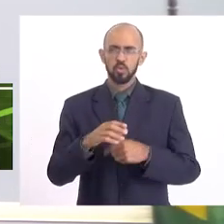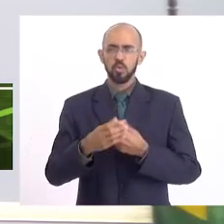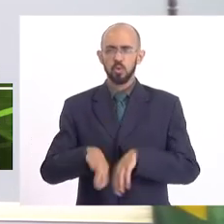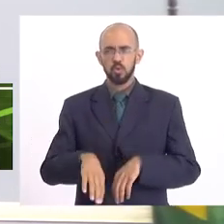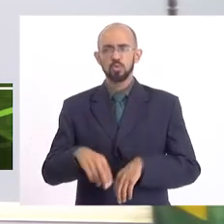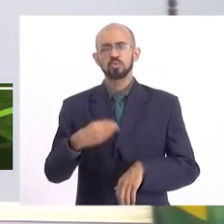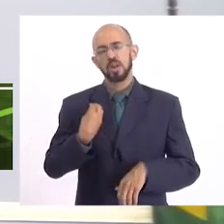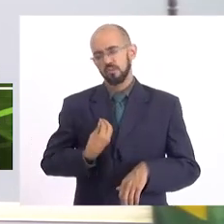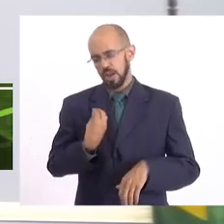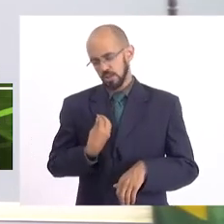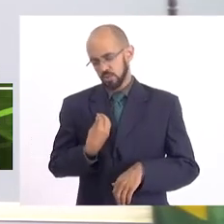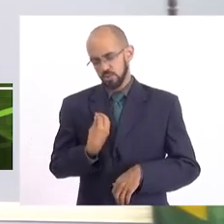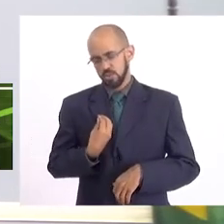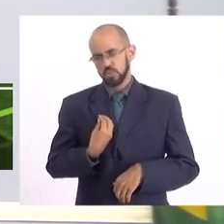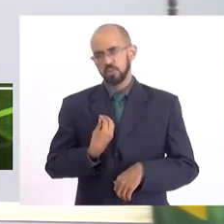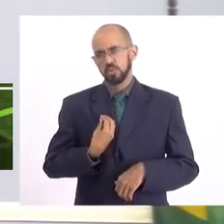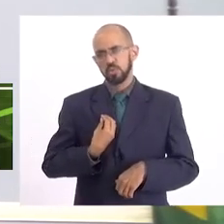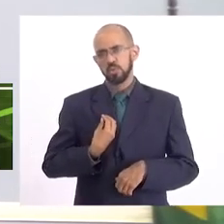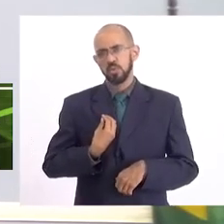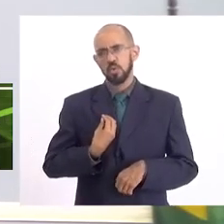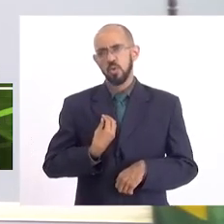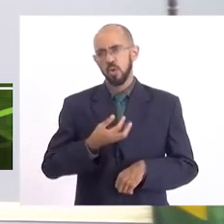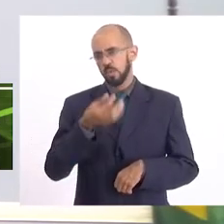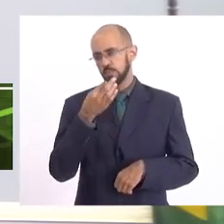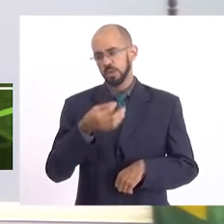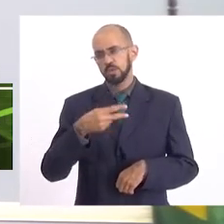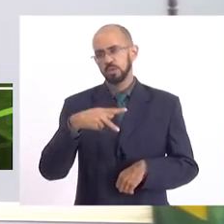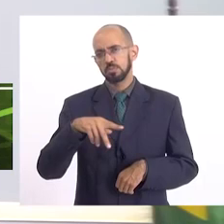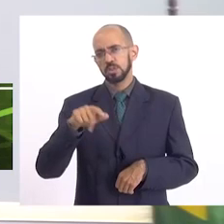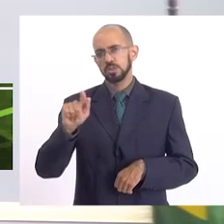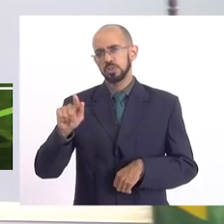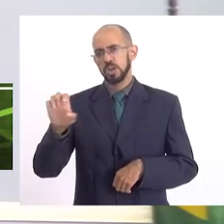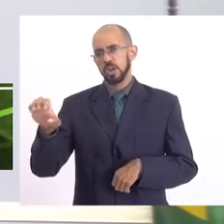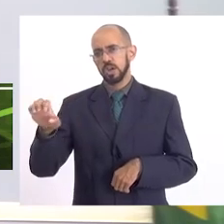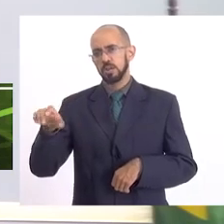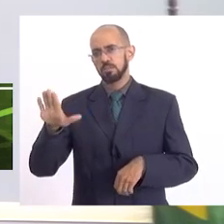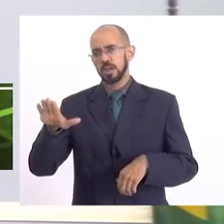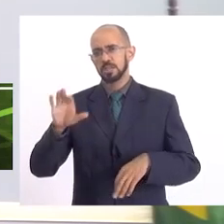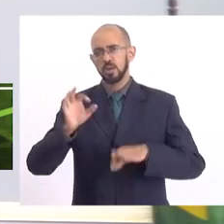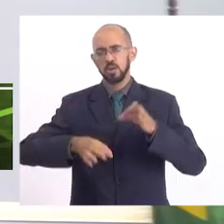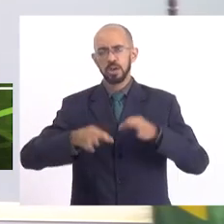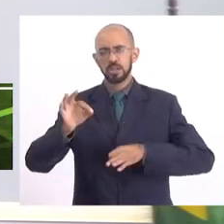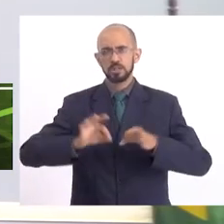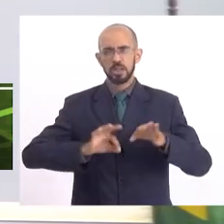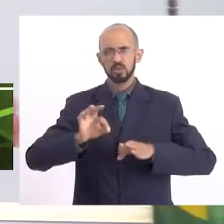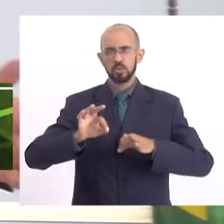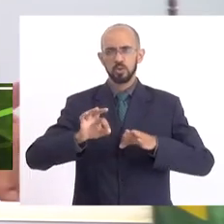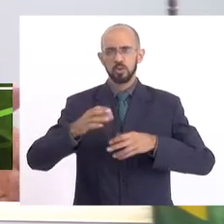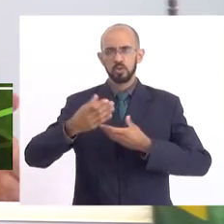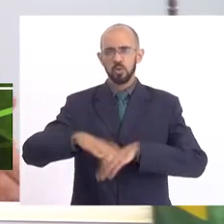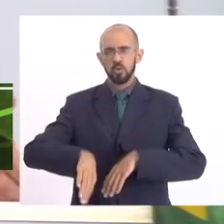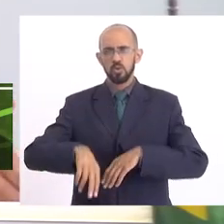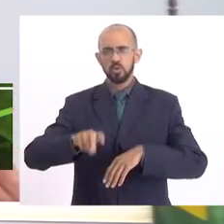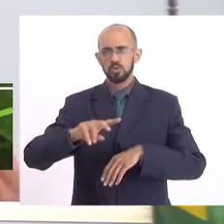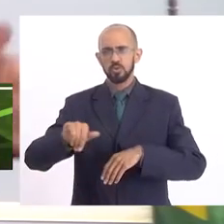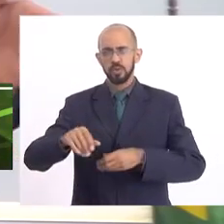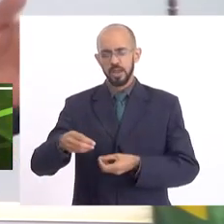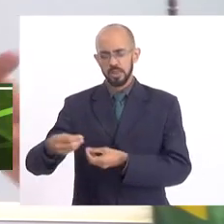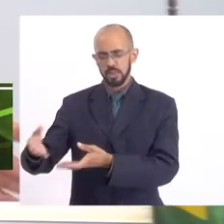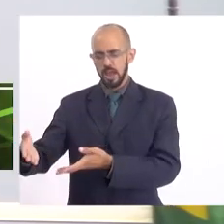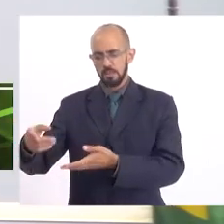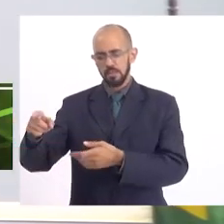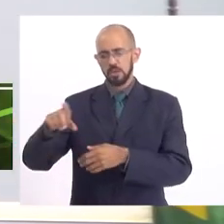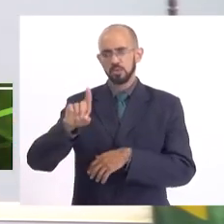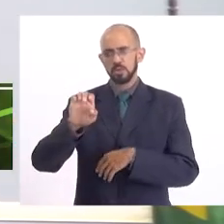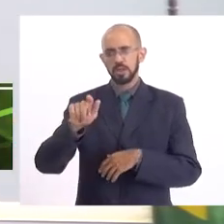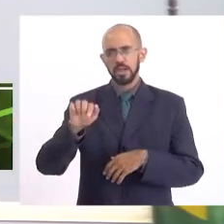válido, com o parecer da PGE. Perfeito. Agora, a organizadora do concurso vai passar para o Degas aqueles que